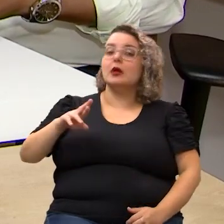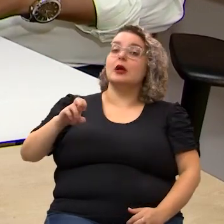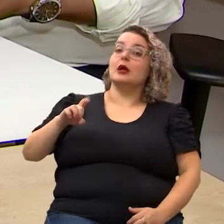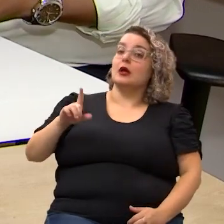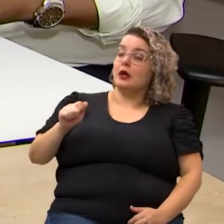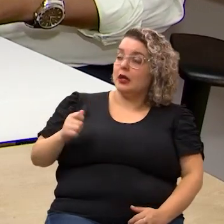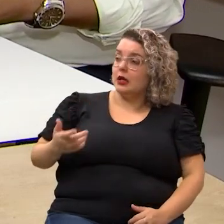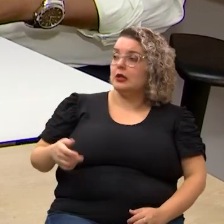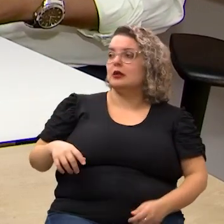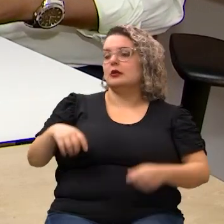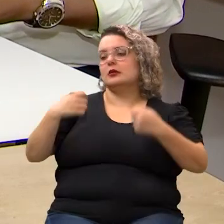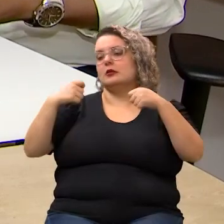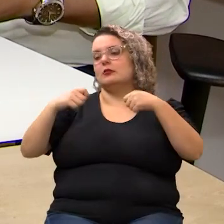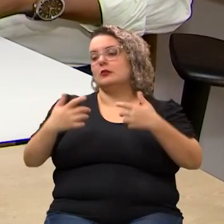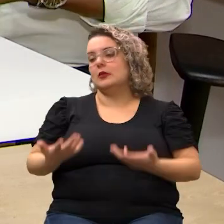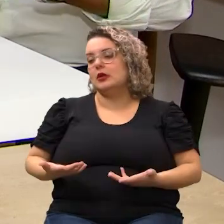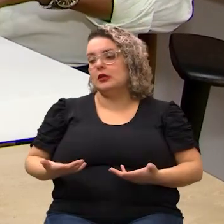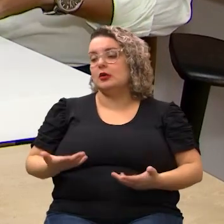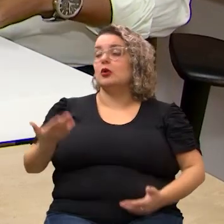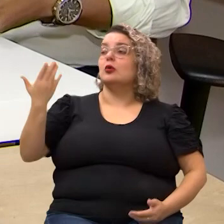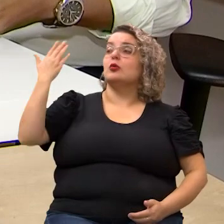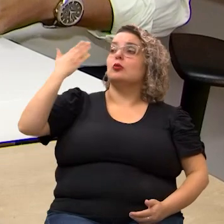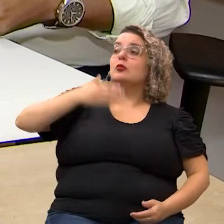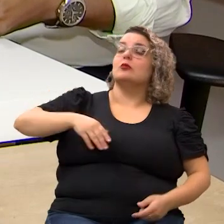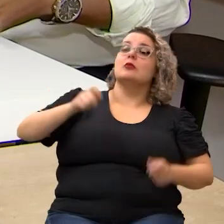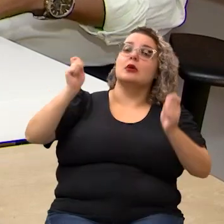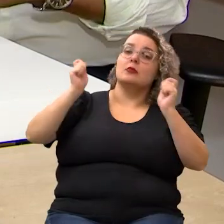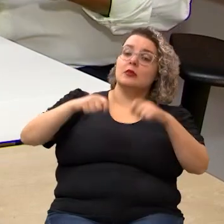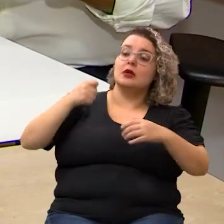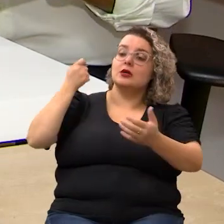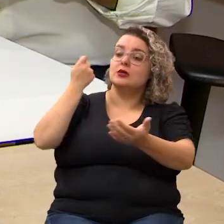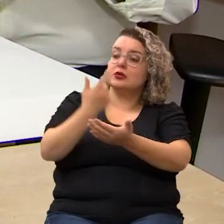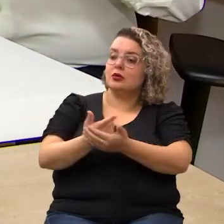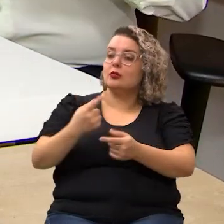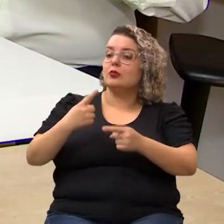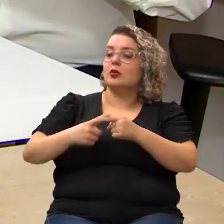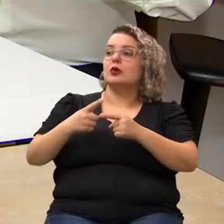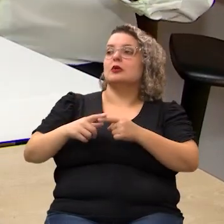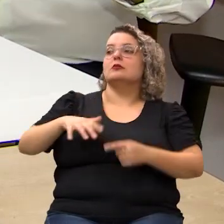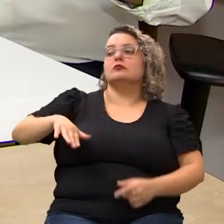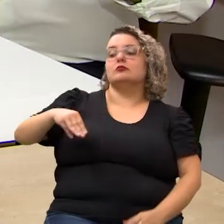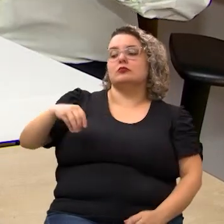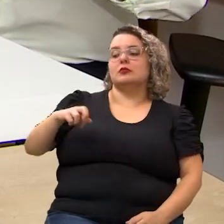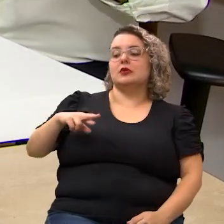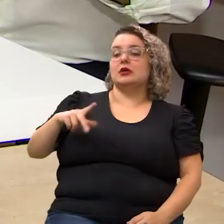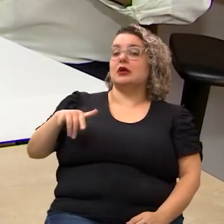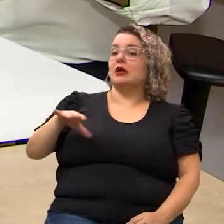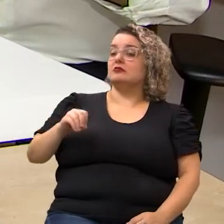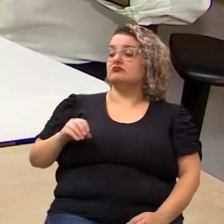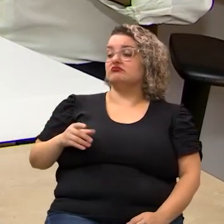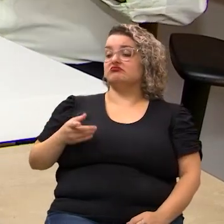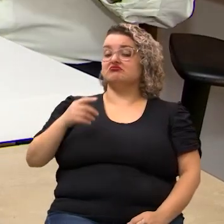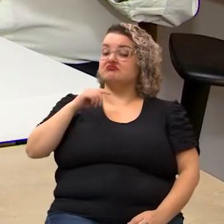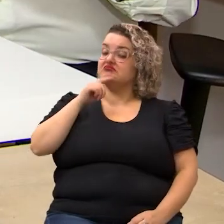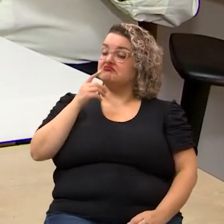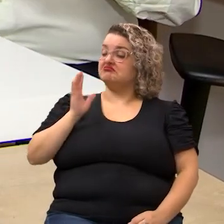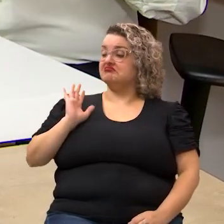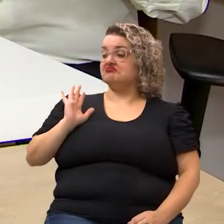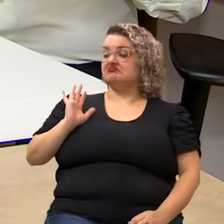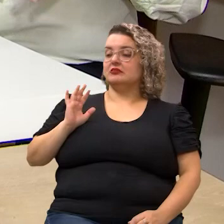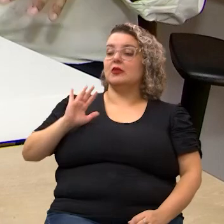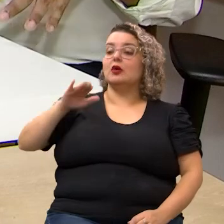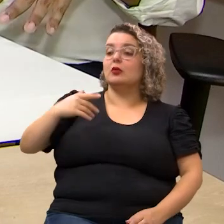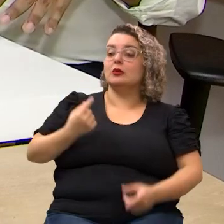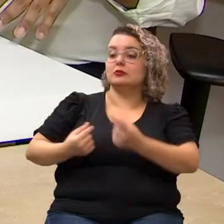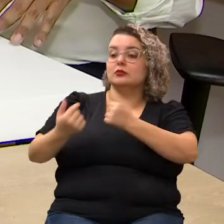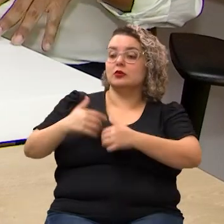renda, ela precisa comprovar mais capacidade de pagamento porque o mercado está desconfiado. Agora, quando a